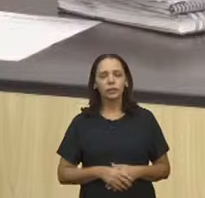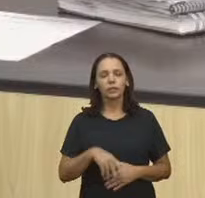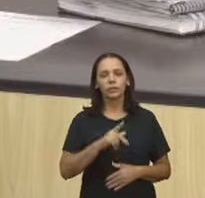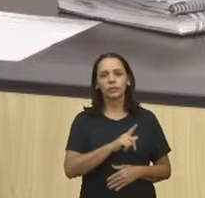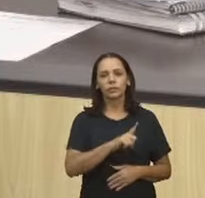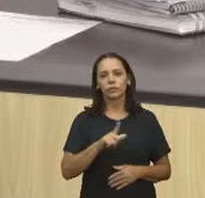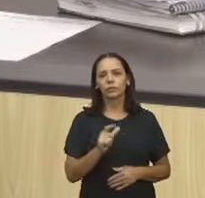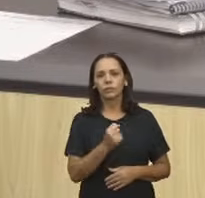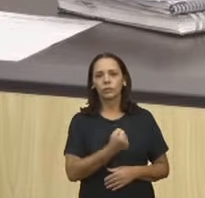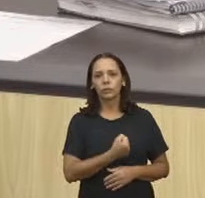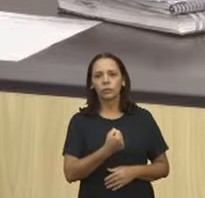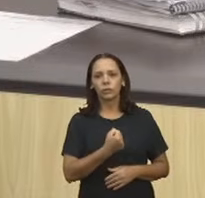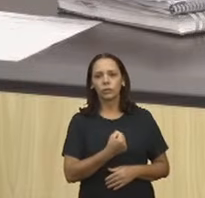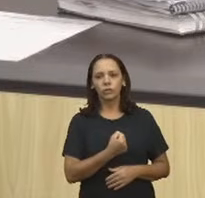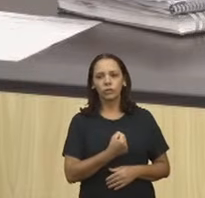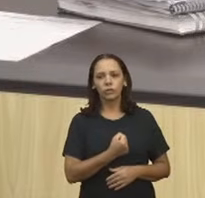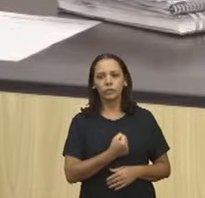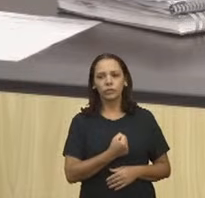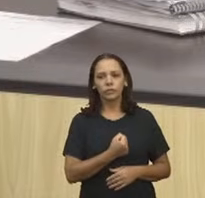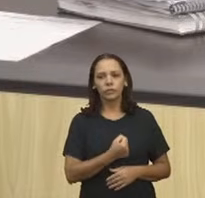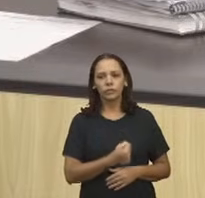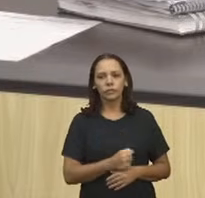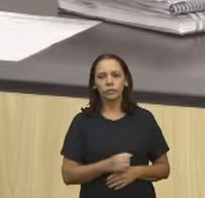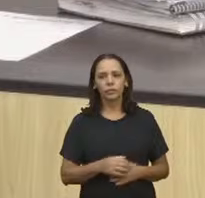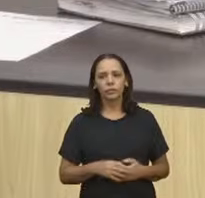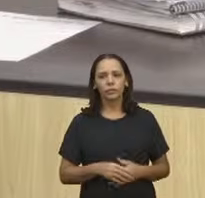PLL 108.